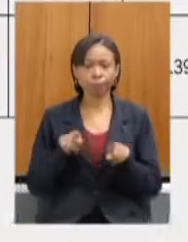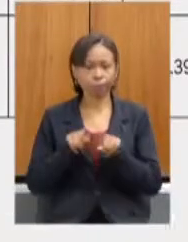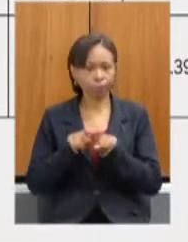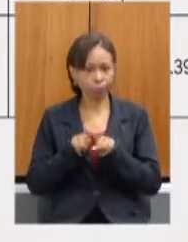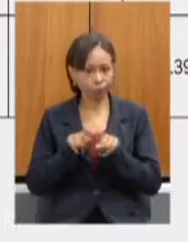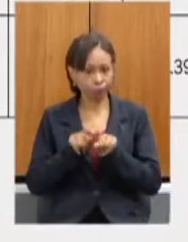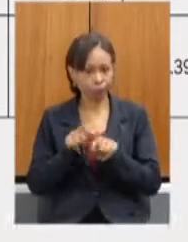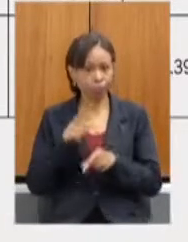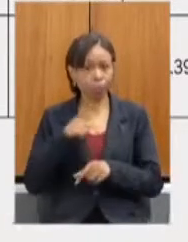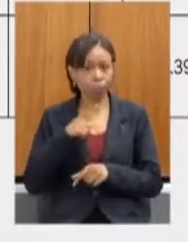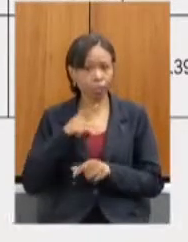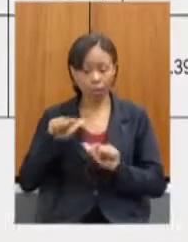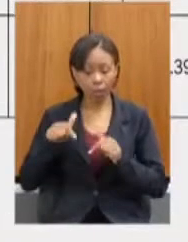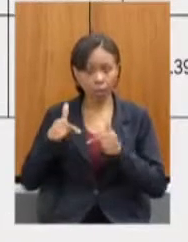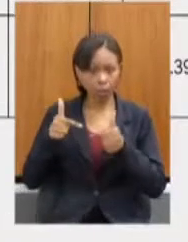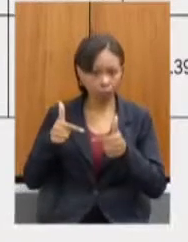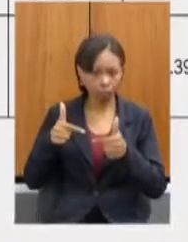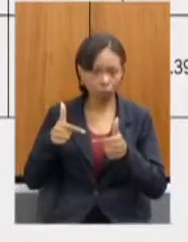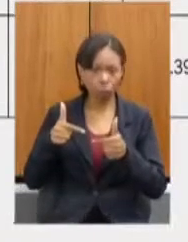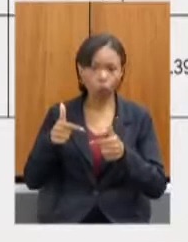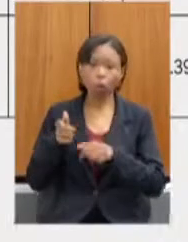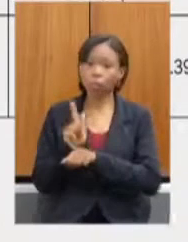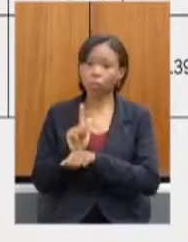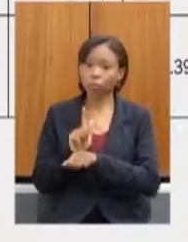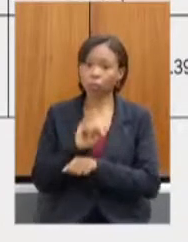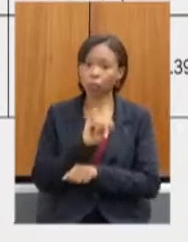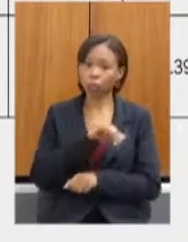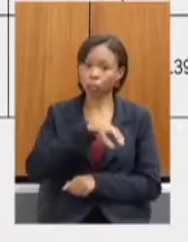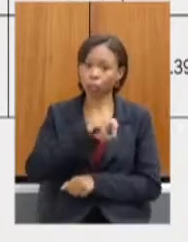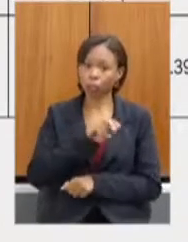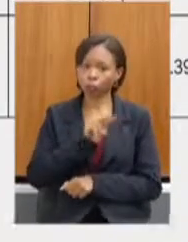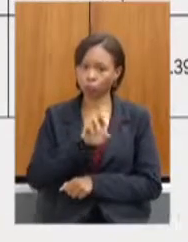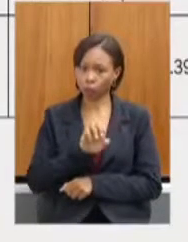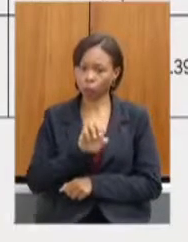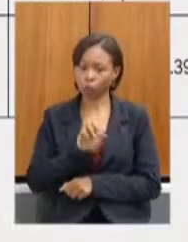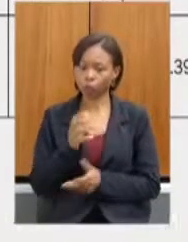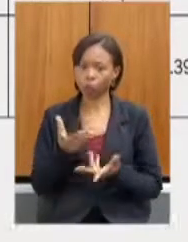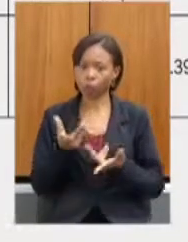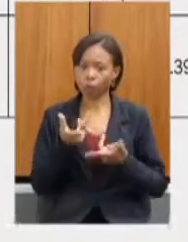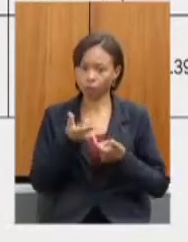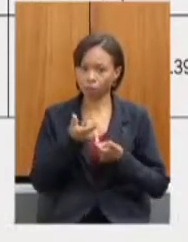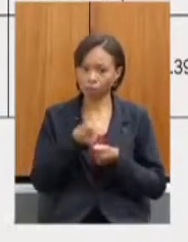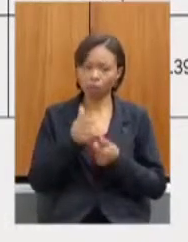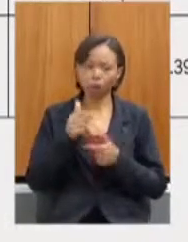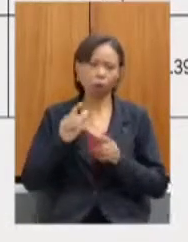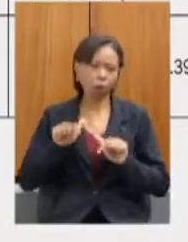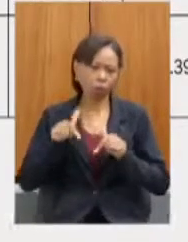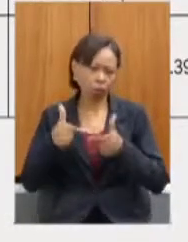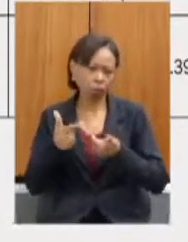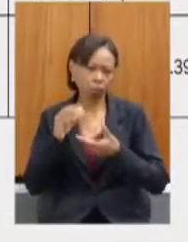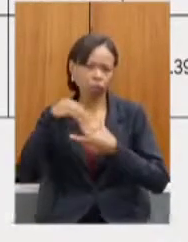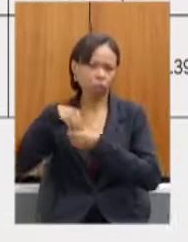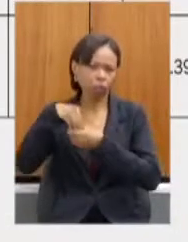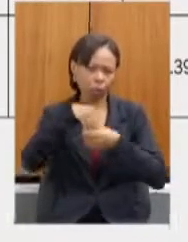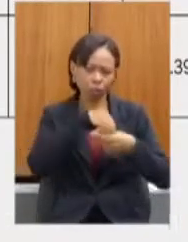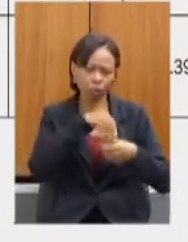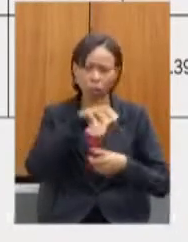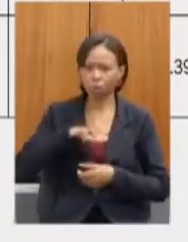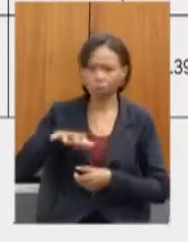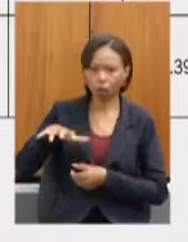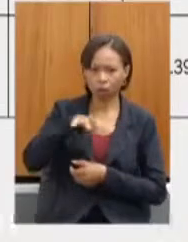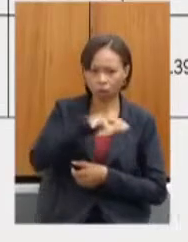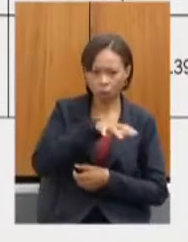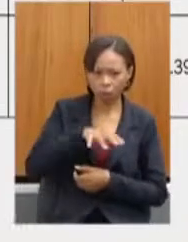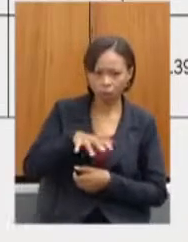ações de gestão né que é o Inove qualifica acesso que são ações internas Com milhões uns três gestão Regional que a